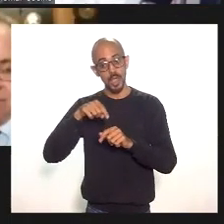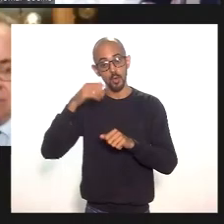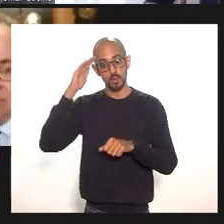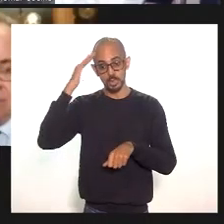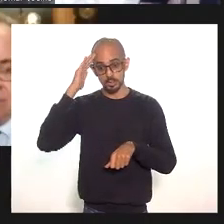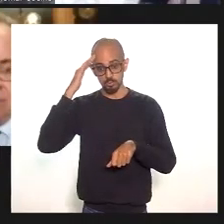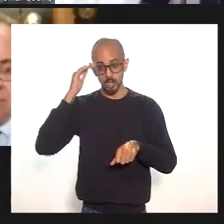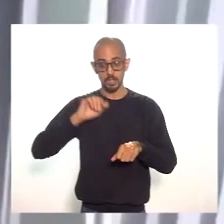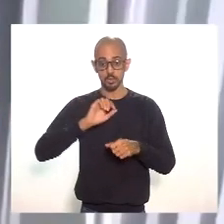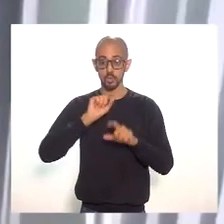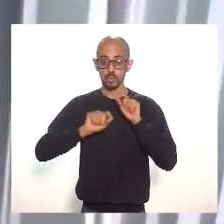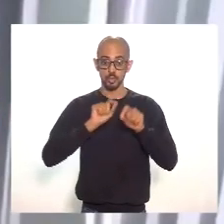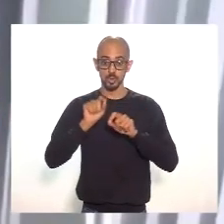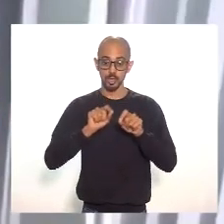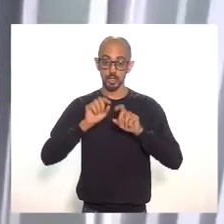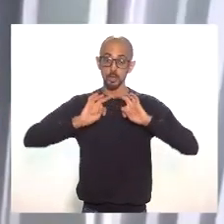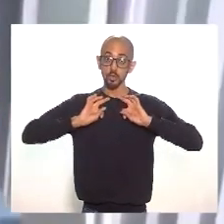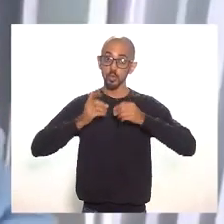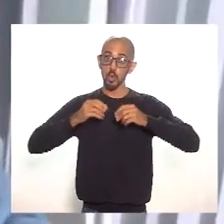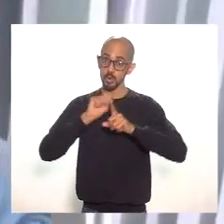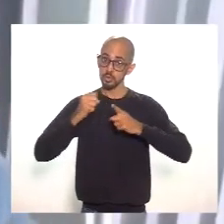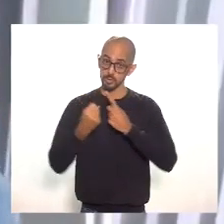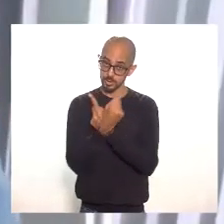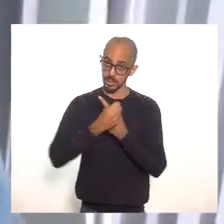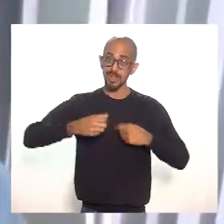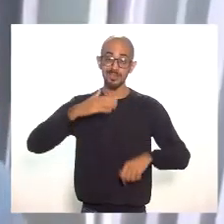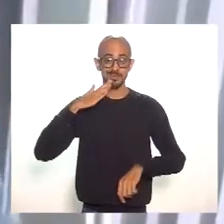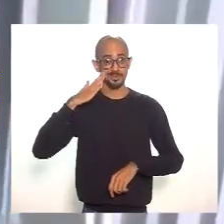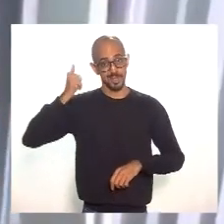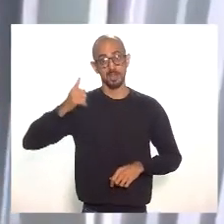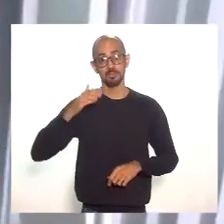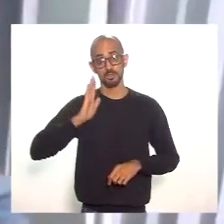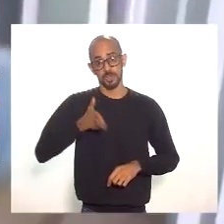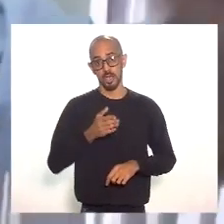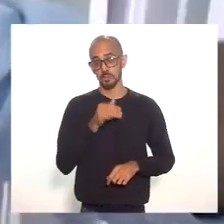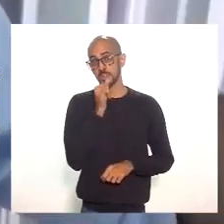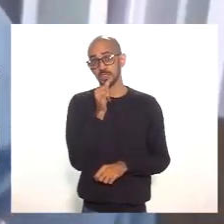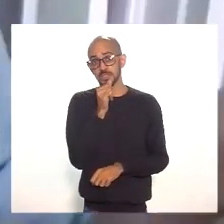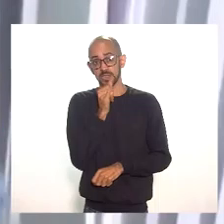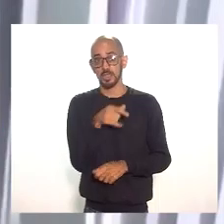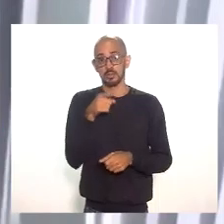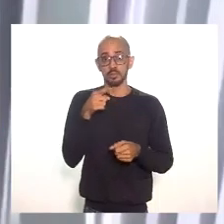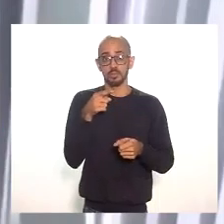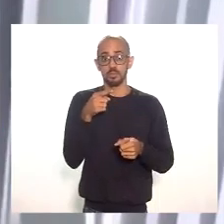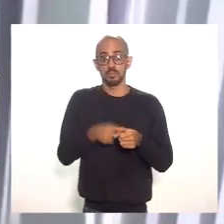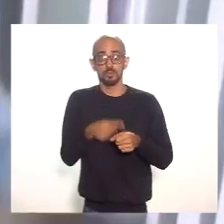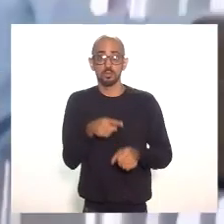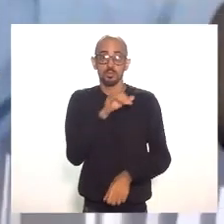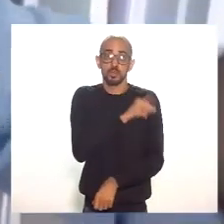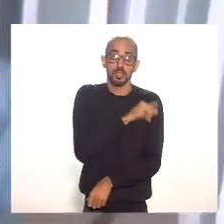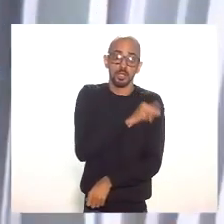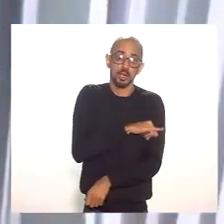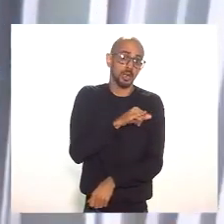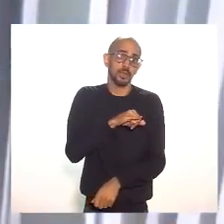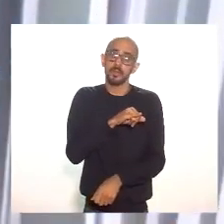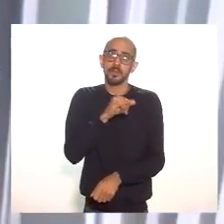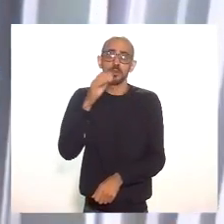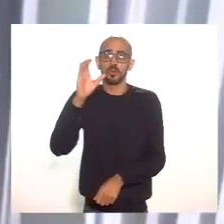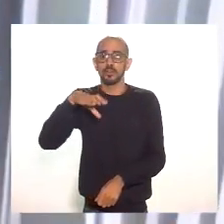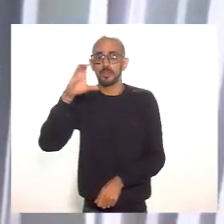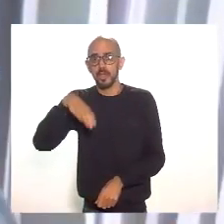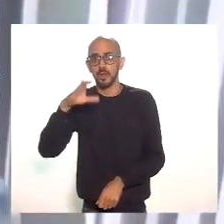Brazão, que toda a sociedade faz, né, em relação ao grau de risco no município do Rio, no município de Niterói, em Porciúncula, em Natividade,